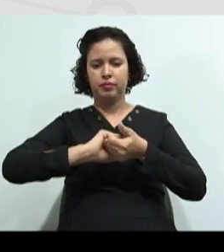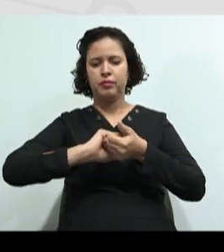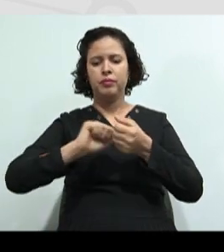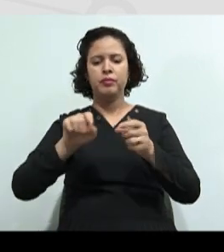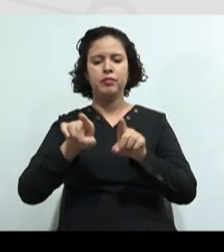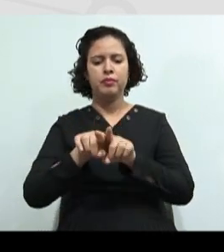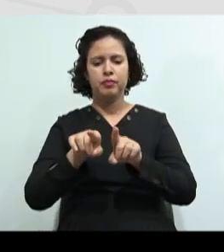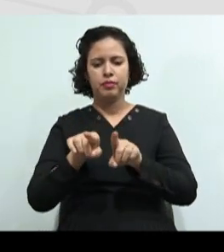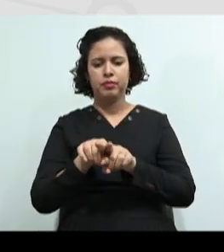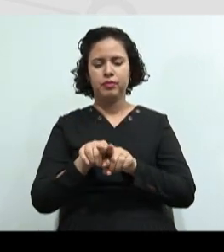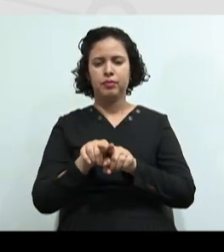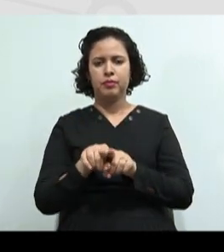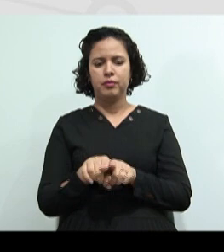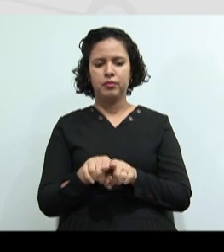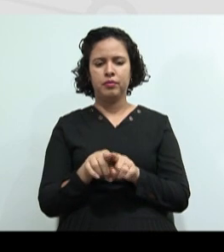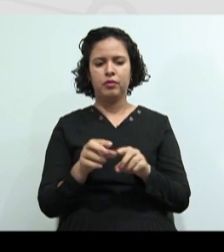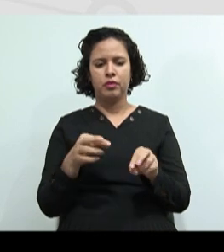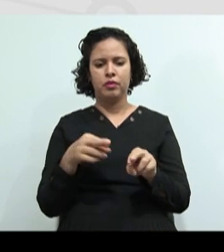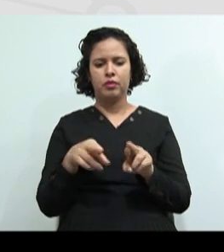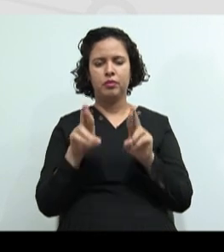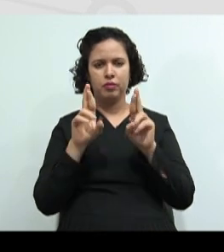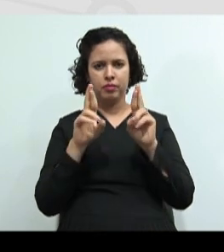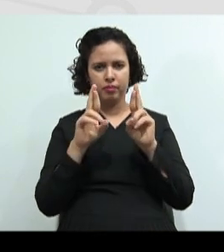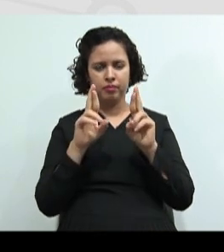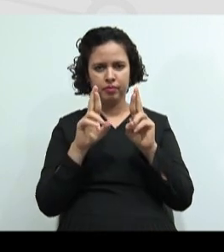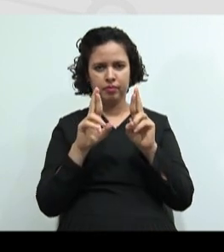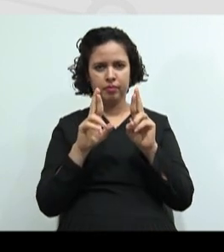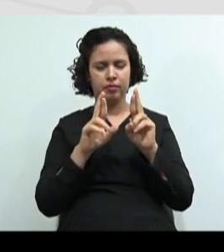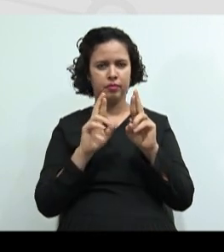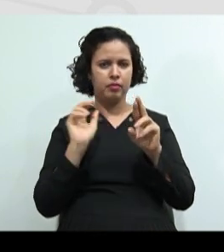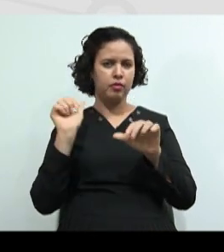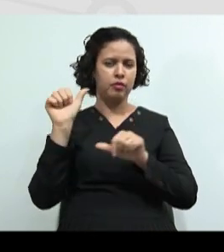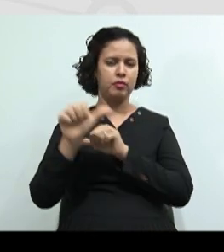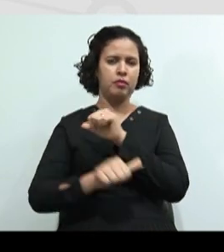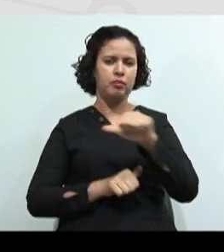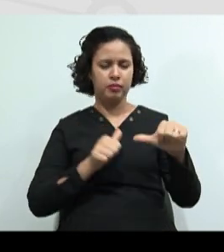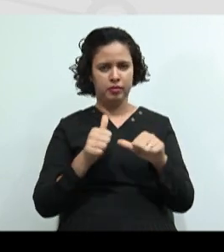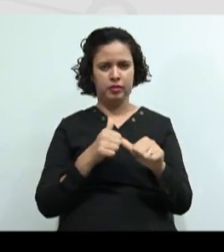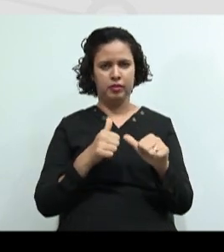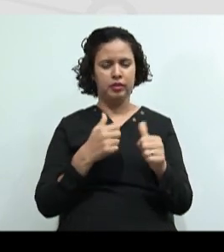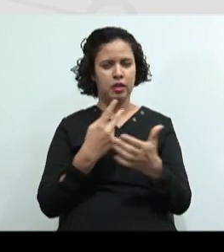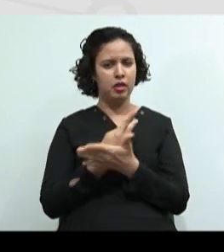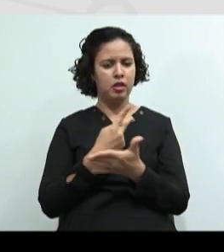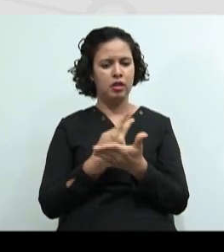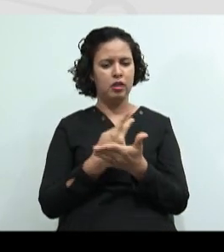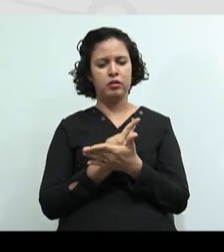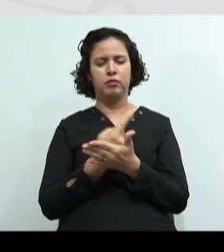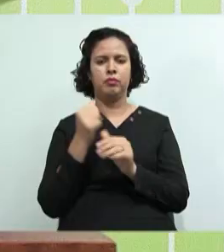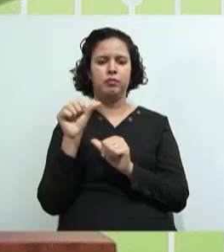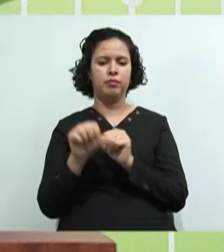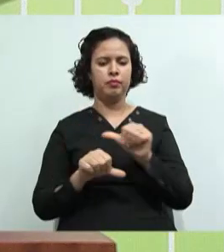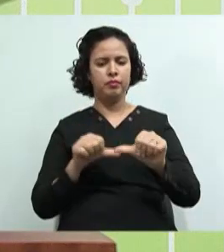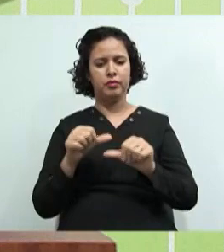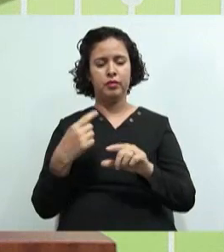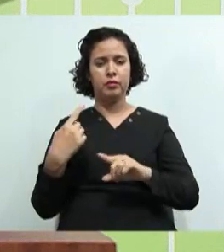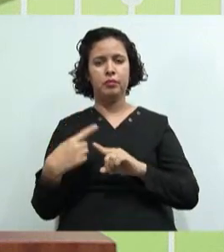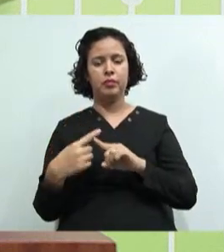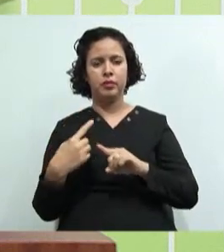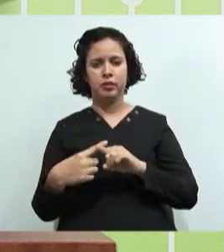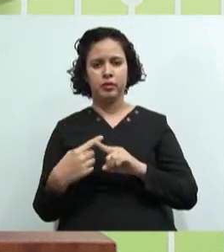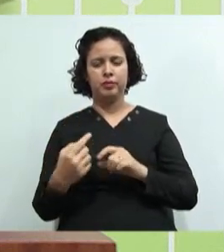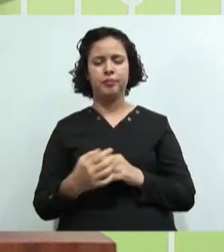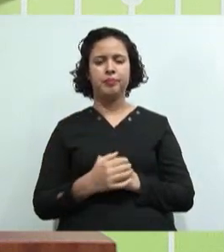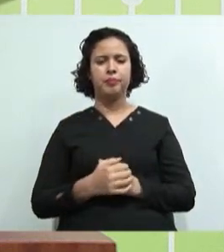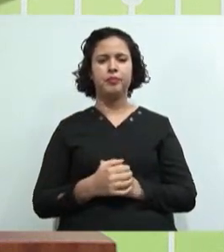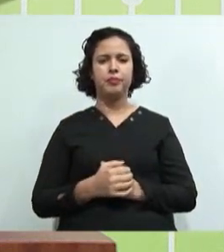Do desempenho. E por último ainda, a tomada de ação corretiva. Volta aqui para mim. Por quê? A partir do